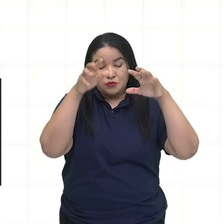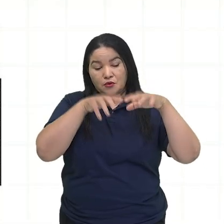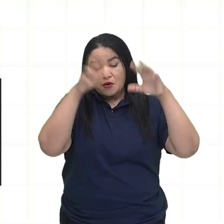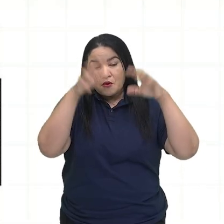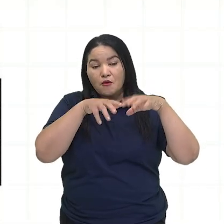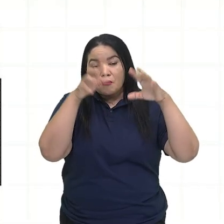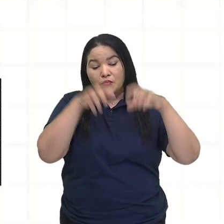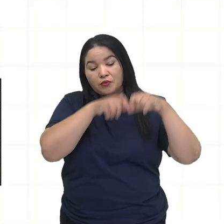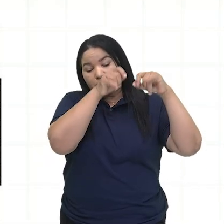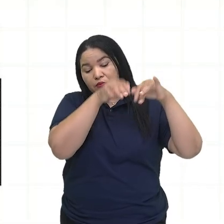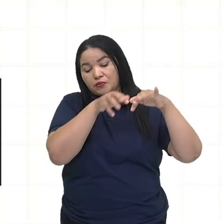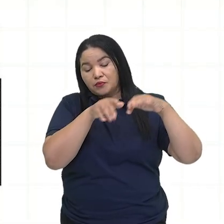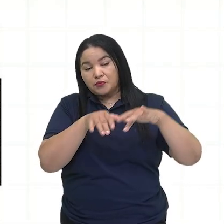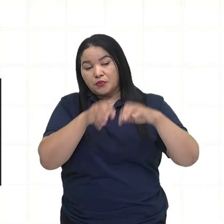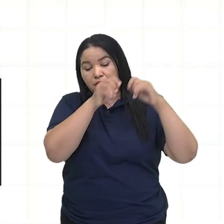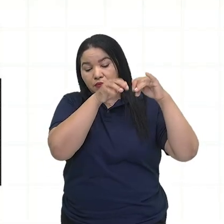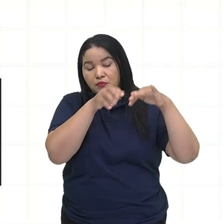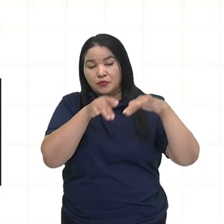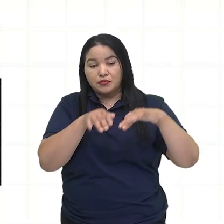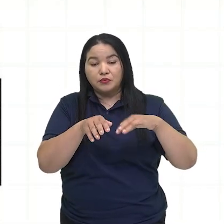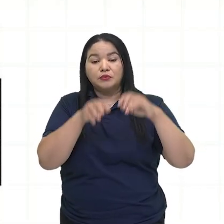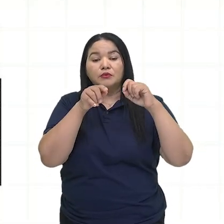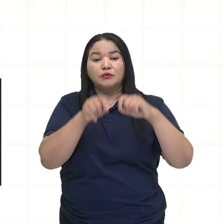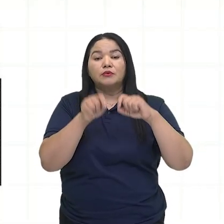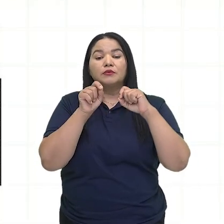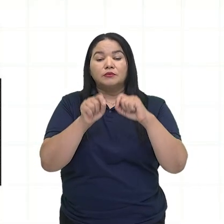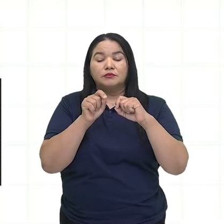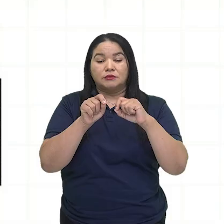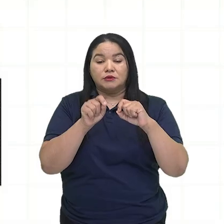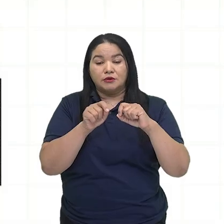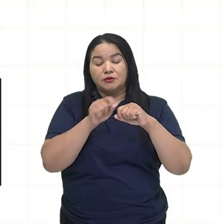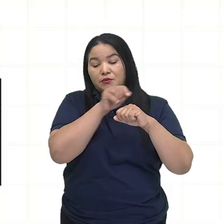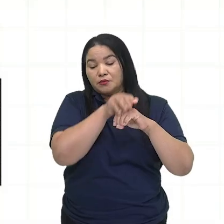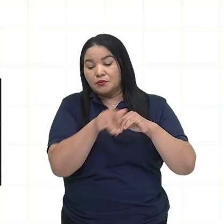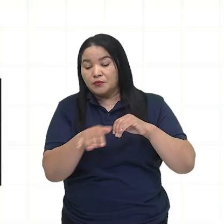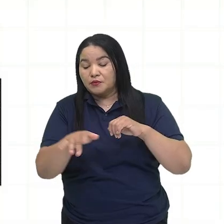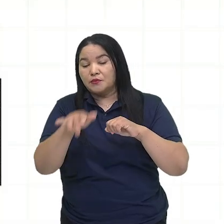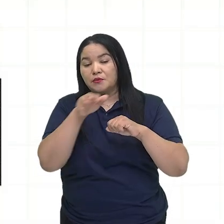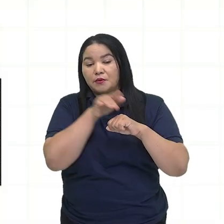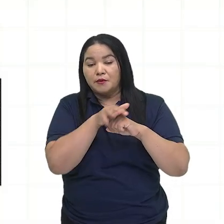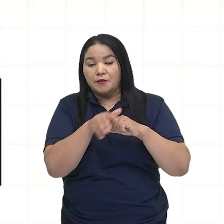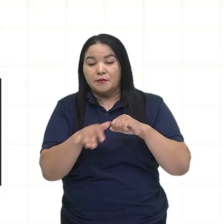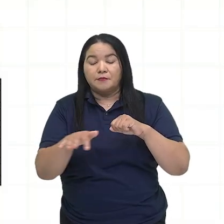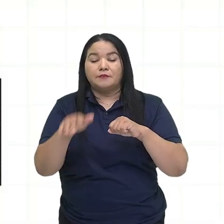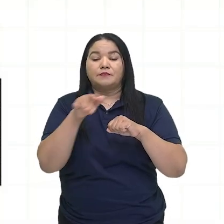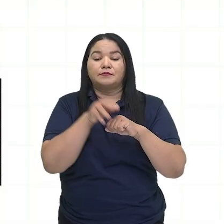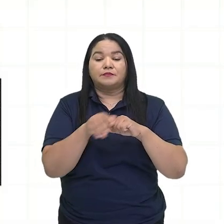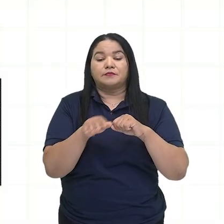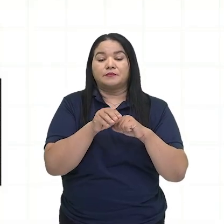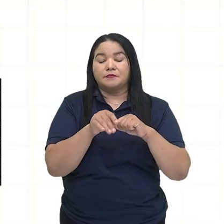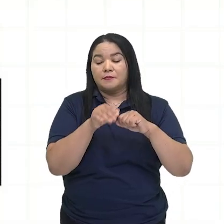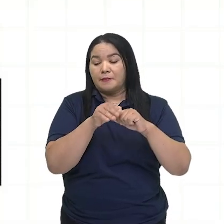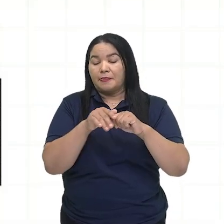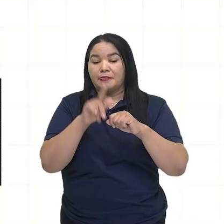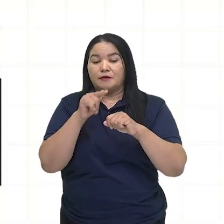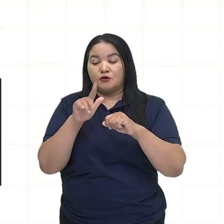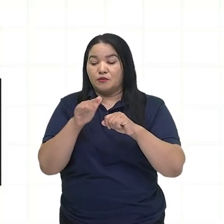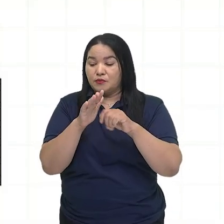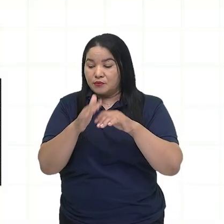liberam ali, né, sedimentos que vão ser transportados, né, e